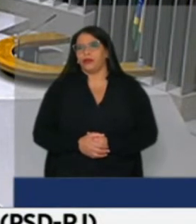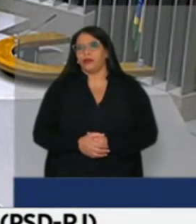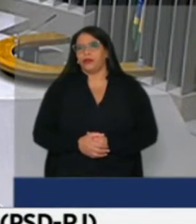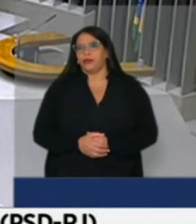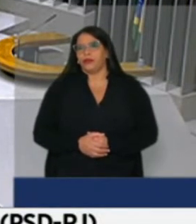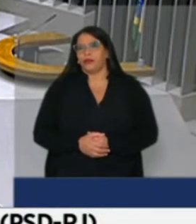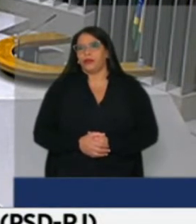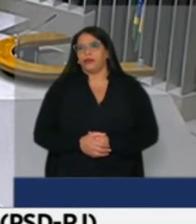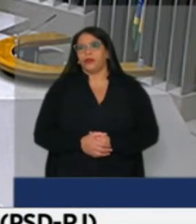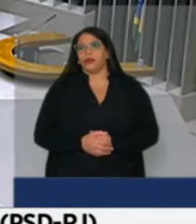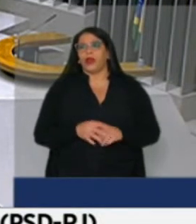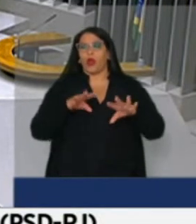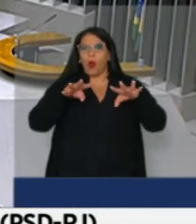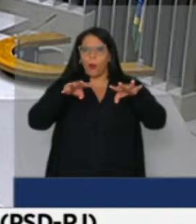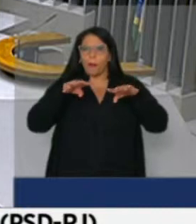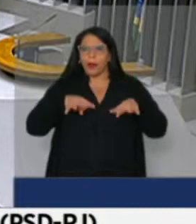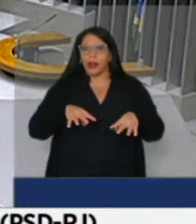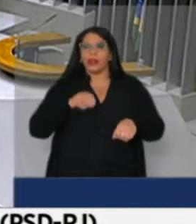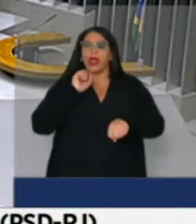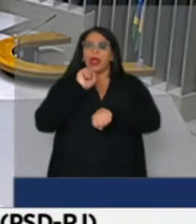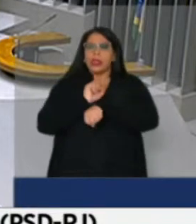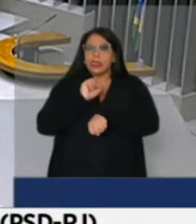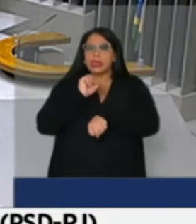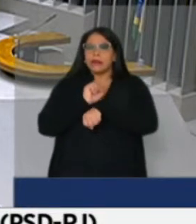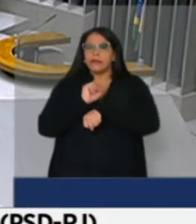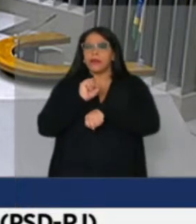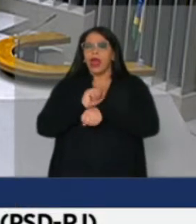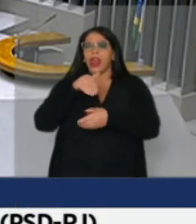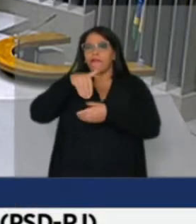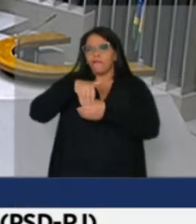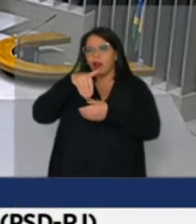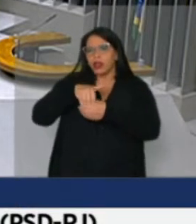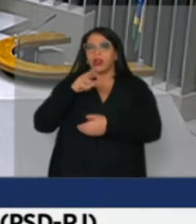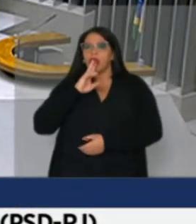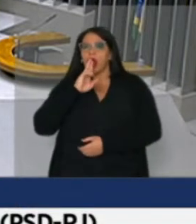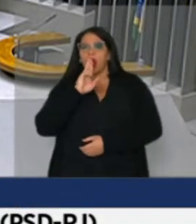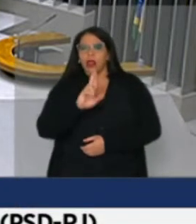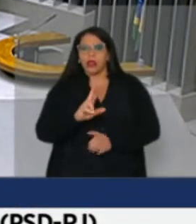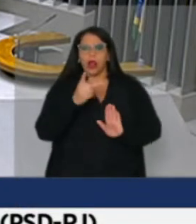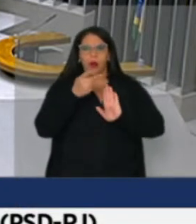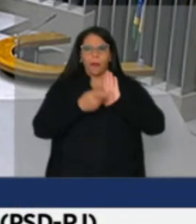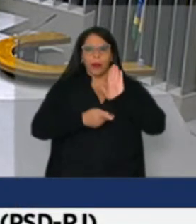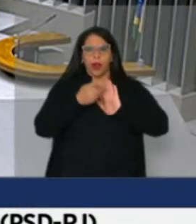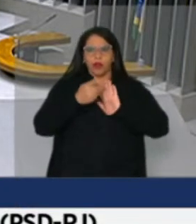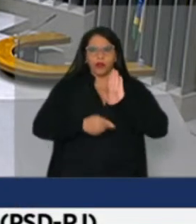Enquanto isso, o plenário aqui aguarda a conclusão da votação desse projeto de resolução